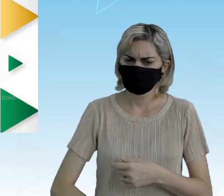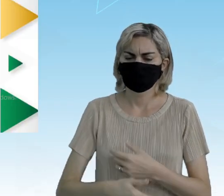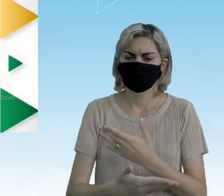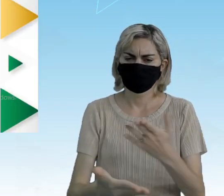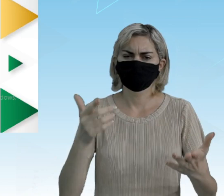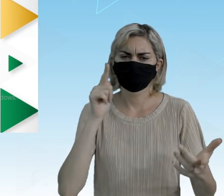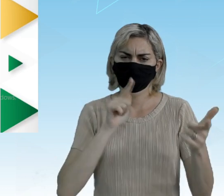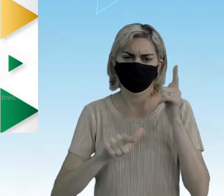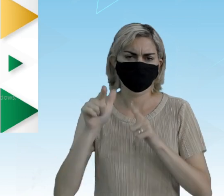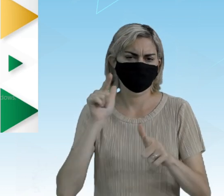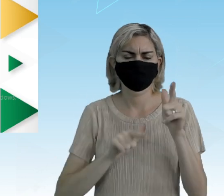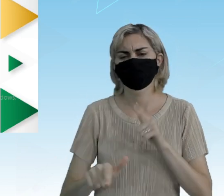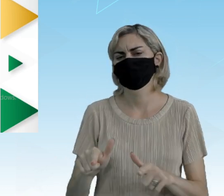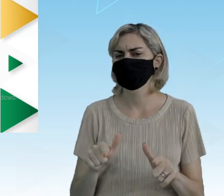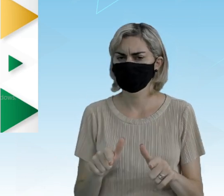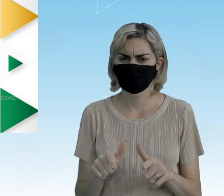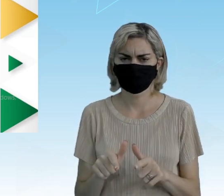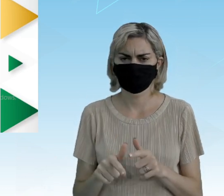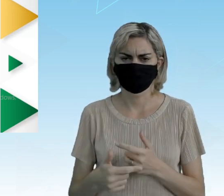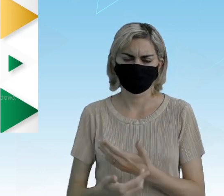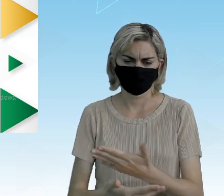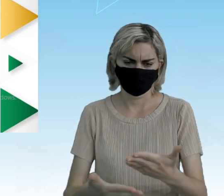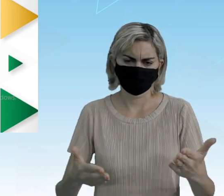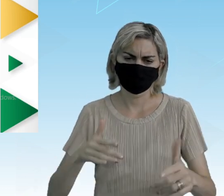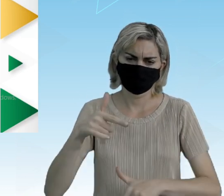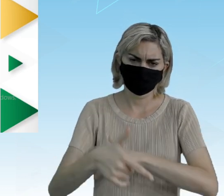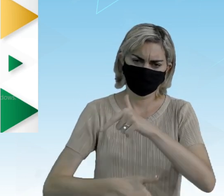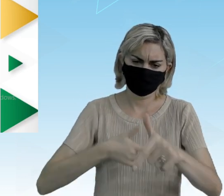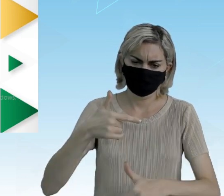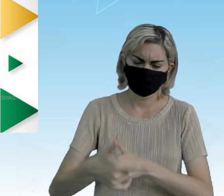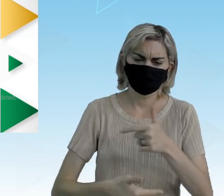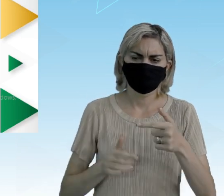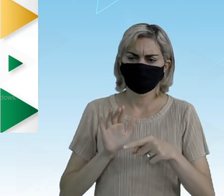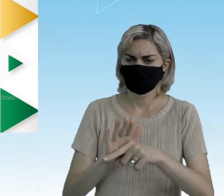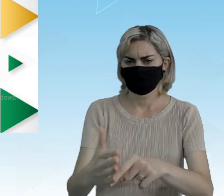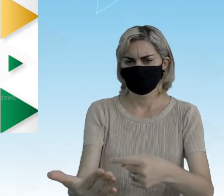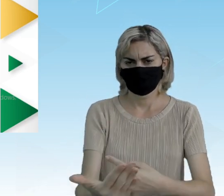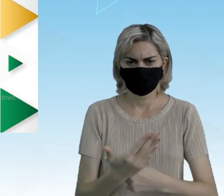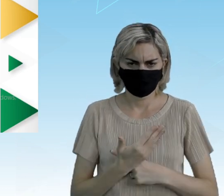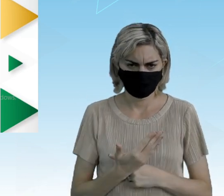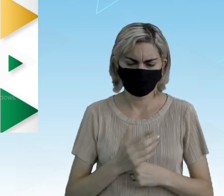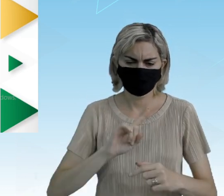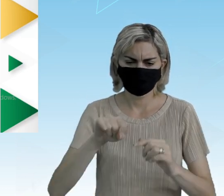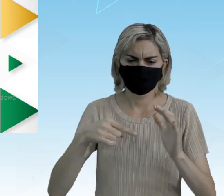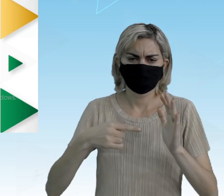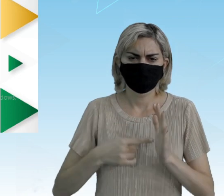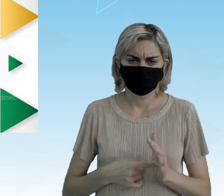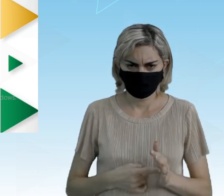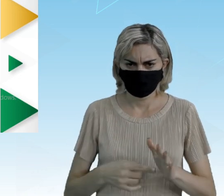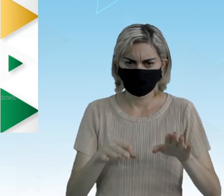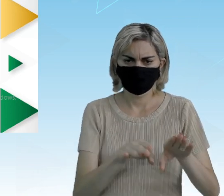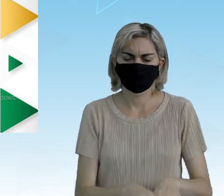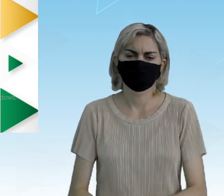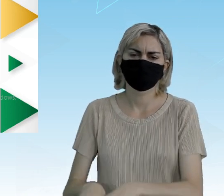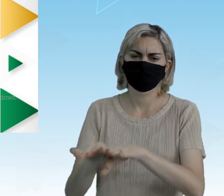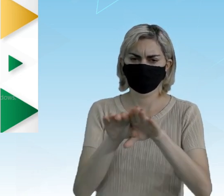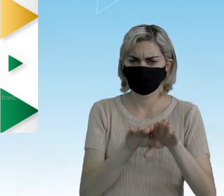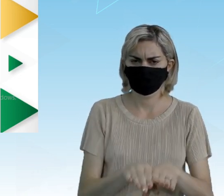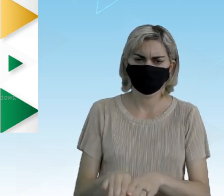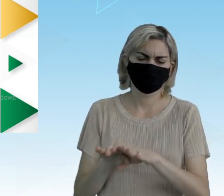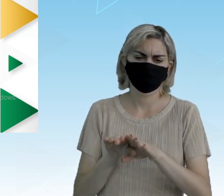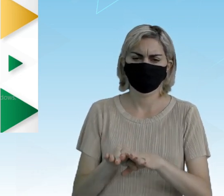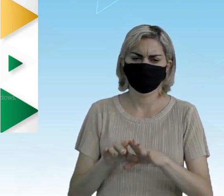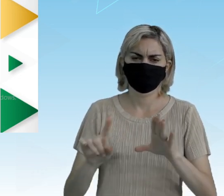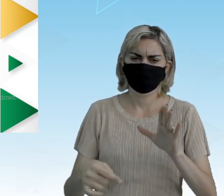os ganhadores, os jogadores, trabalham uns com os outros para atingir um objetivo em comum. O objetivo